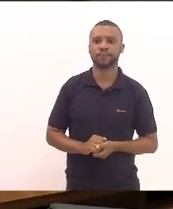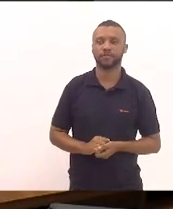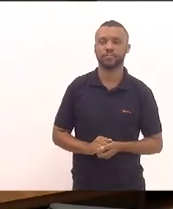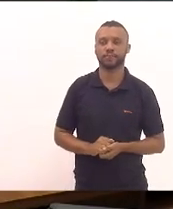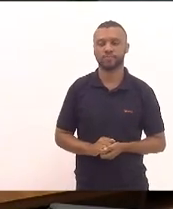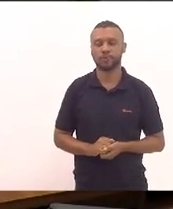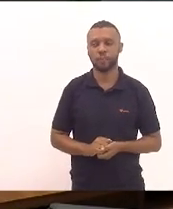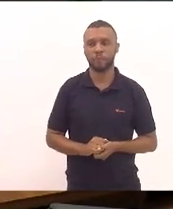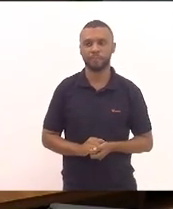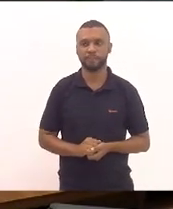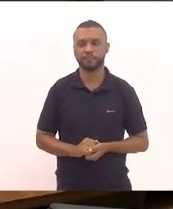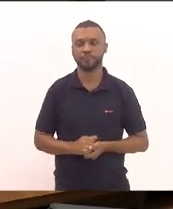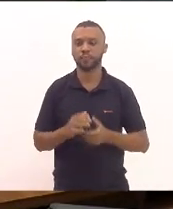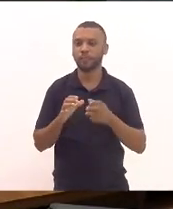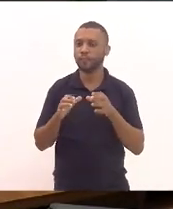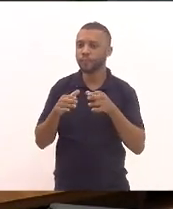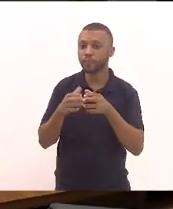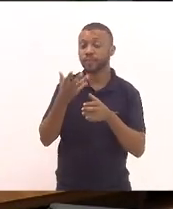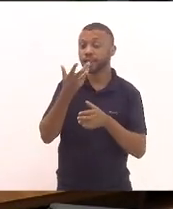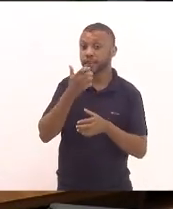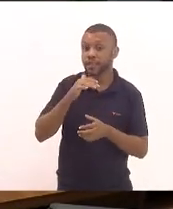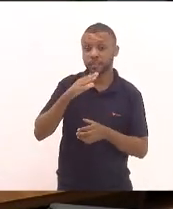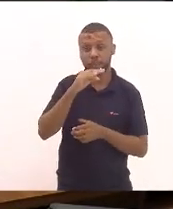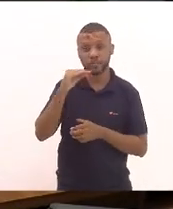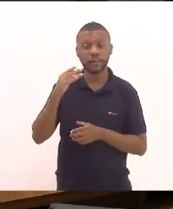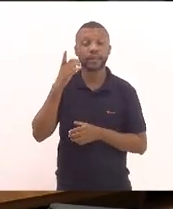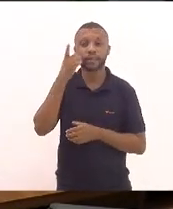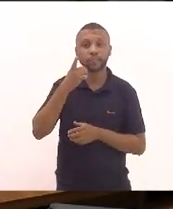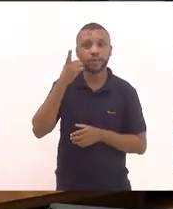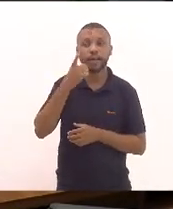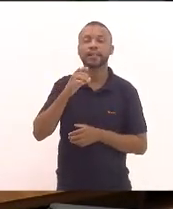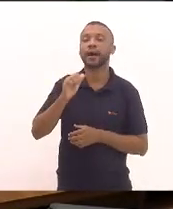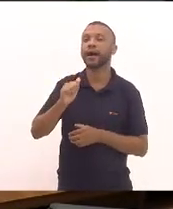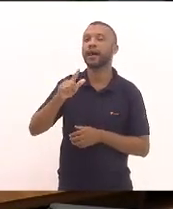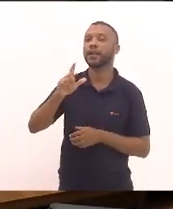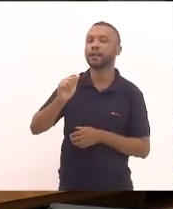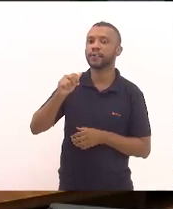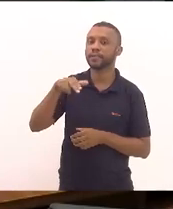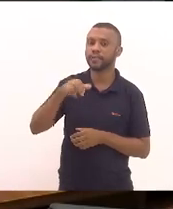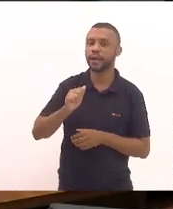Pela Comissão da Criança e Adolescente, deputada Alana Passos.